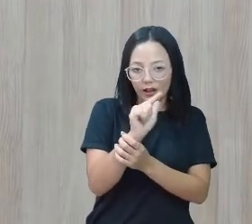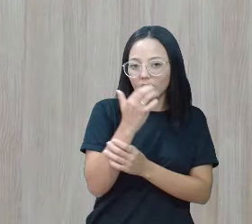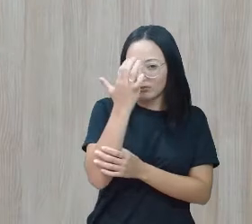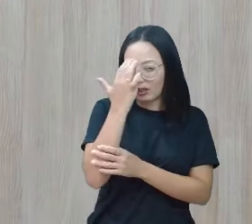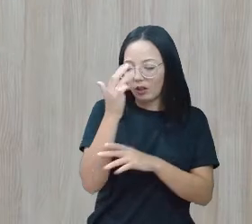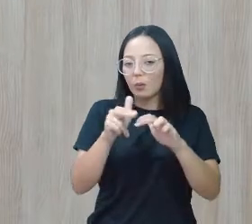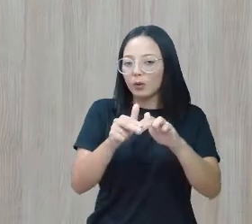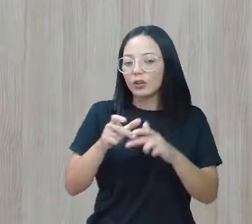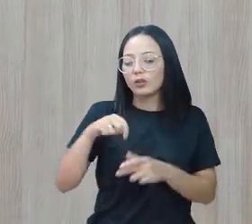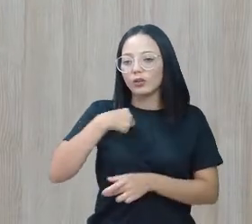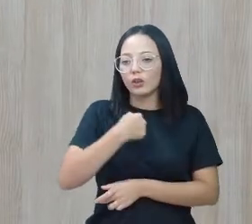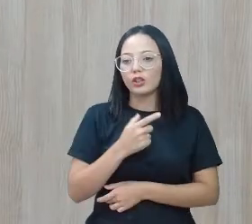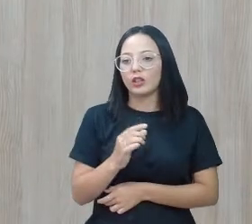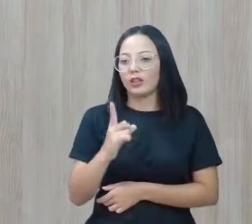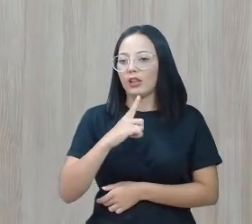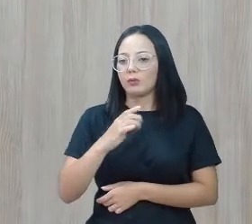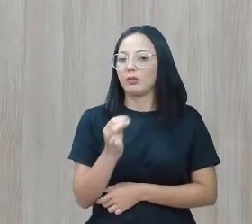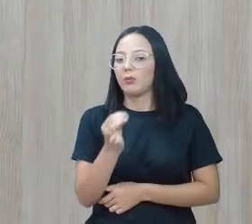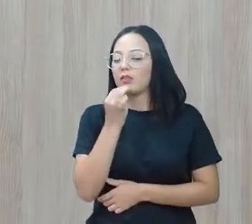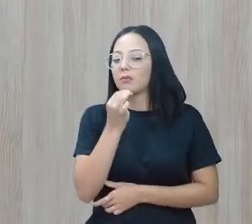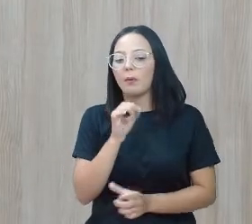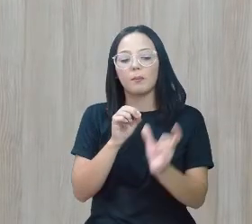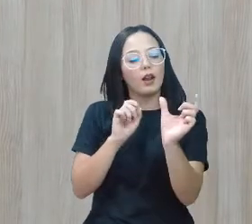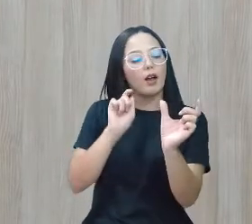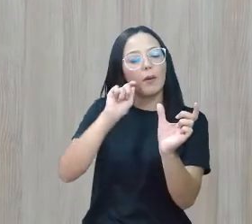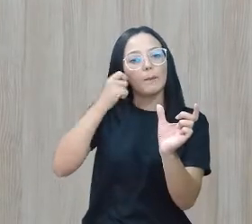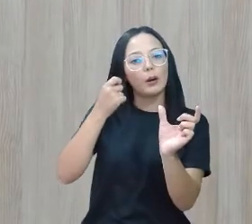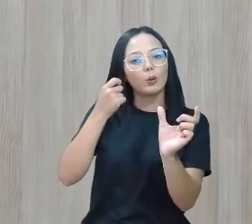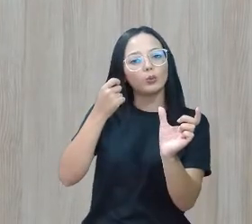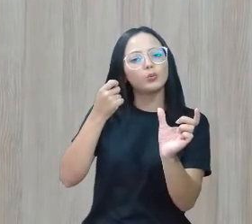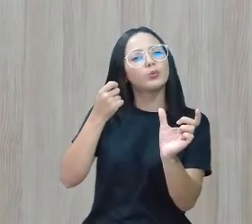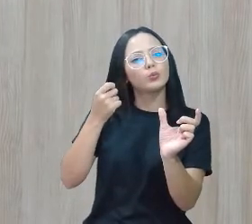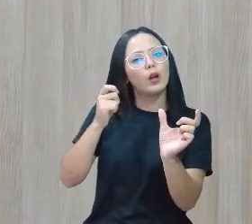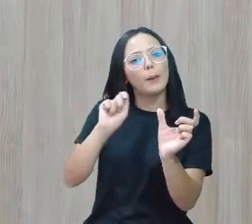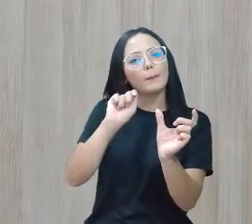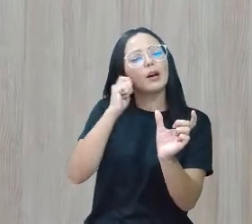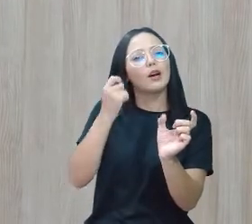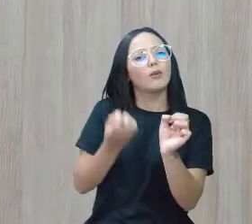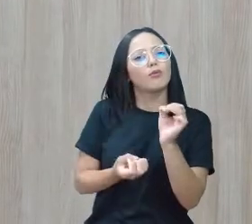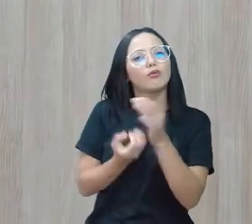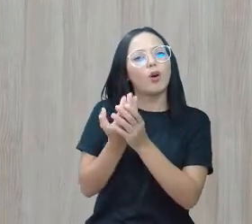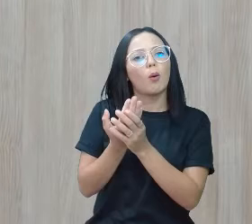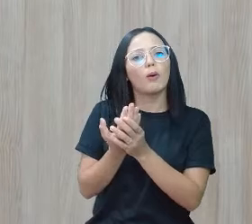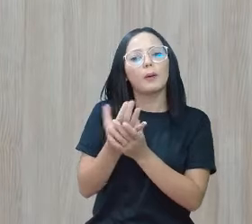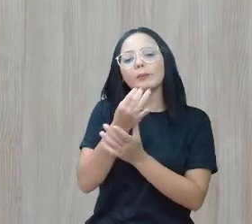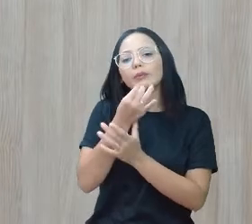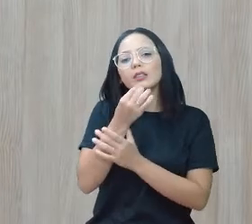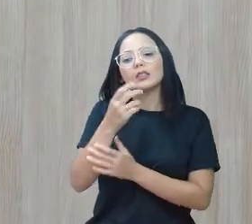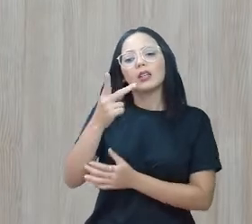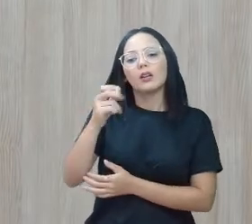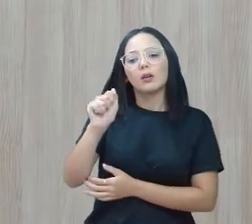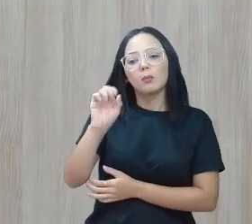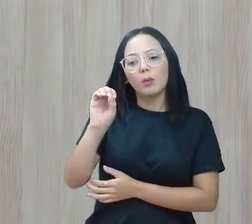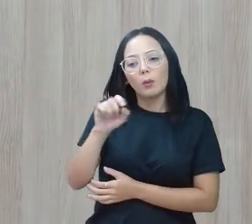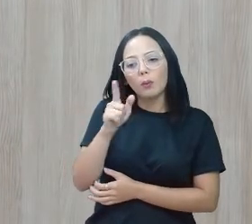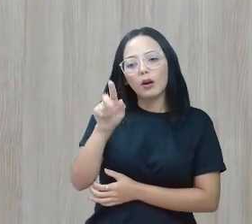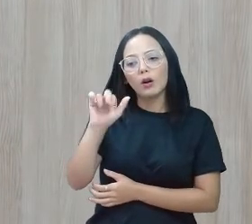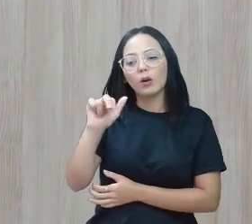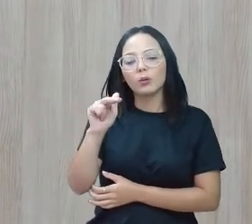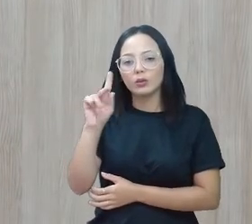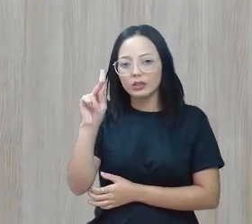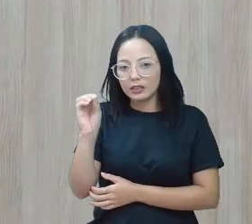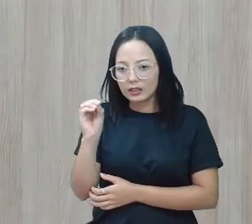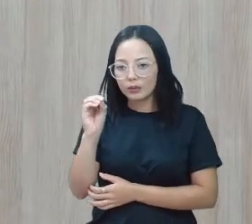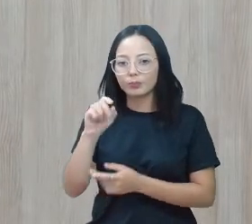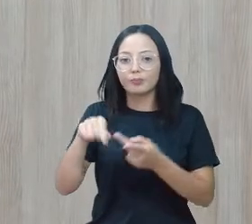Então, nós temos aqui como a palavra pão, ela dá origem à palavra pãozinho, não